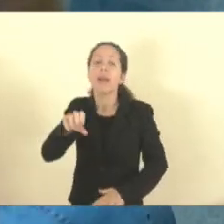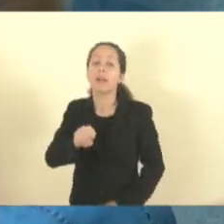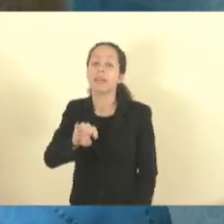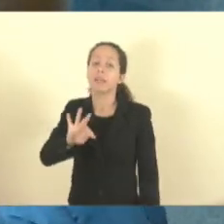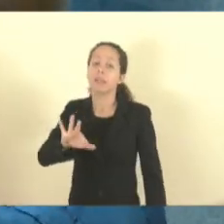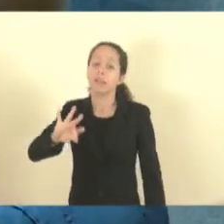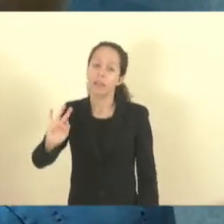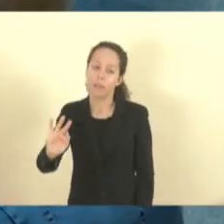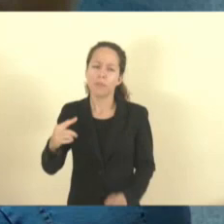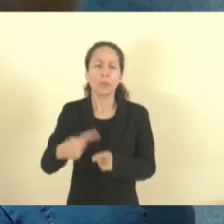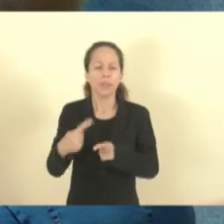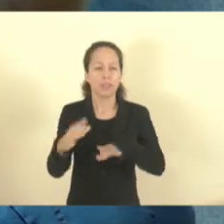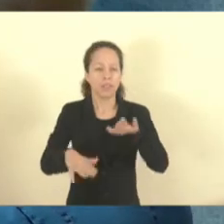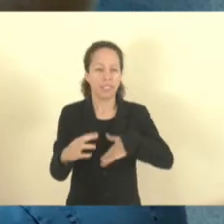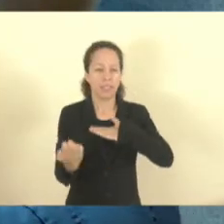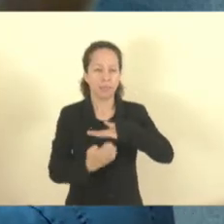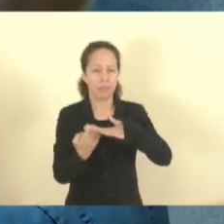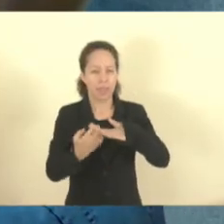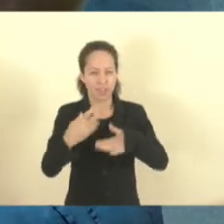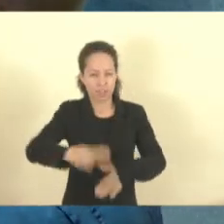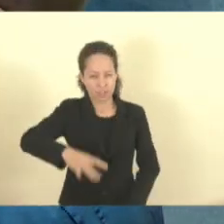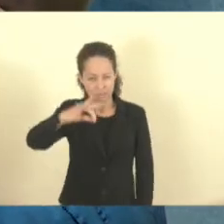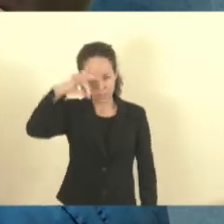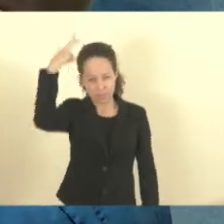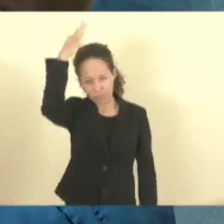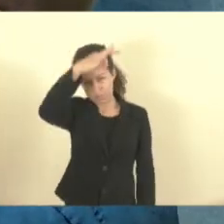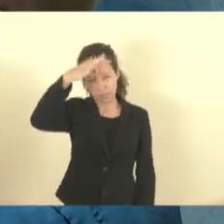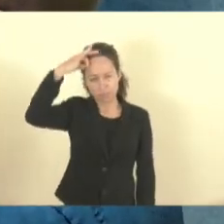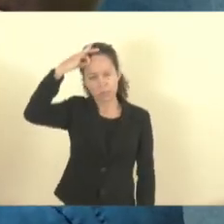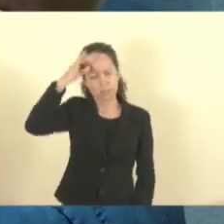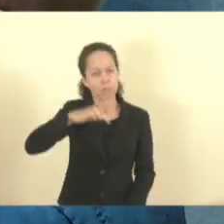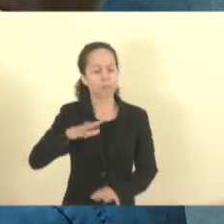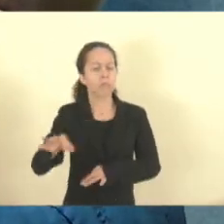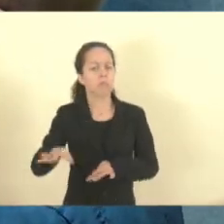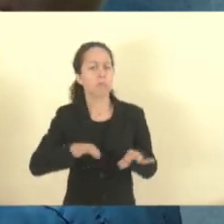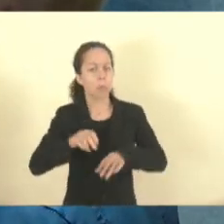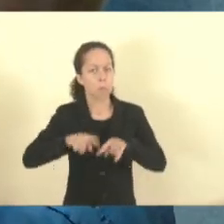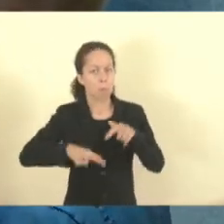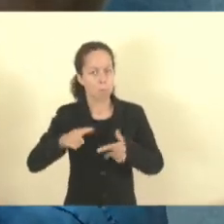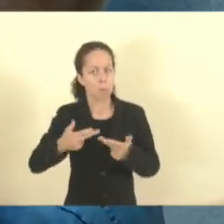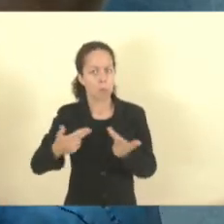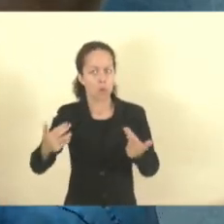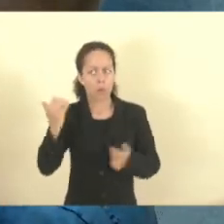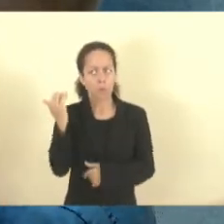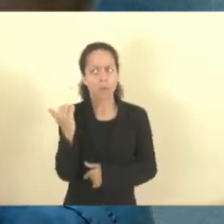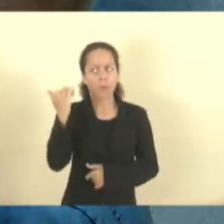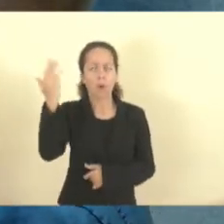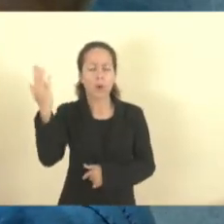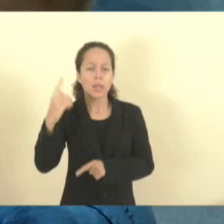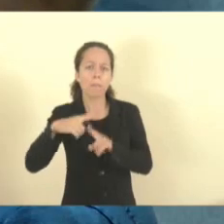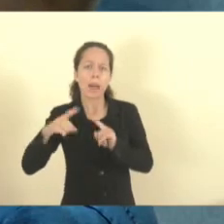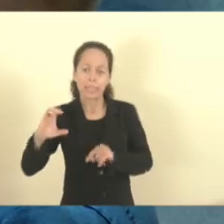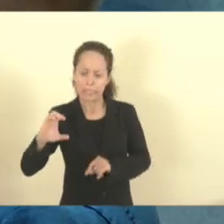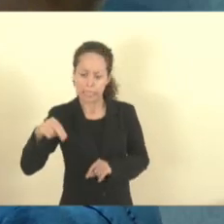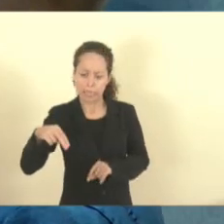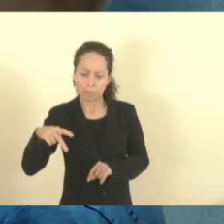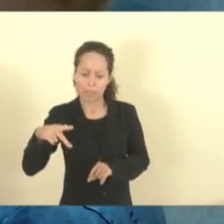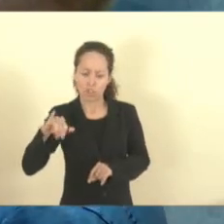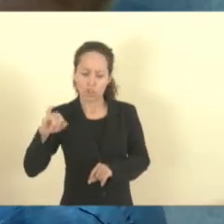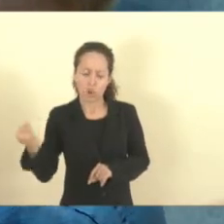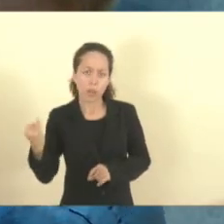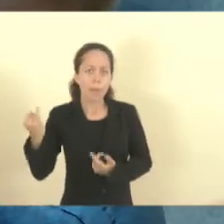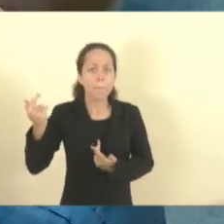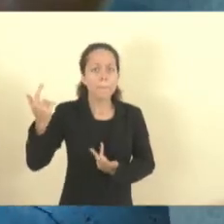porque às vezes uma empresa capixaba, ela está trazendo um produto de fora com o mesmo CNPJ para entrar no Espírito Santo, ela está tendo que pagar